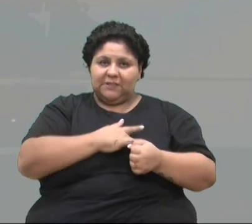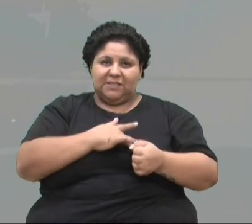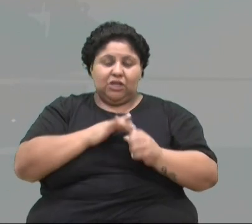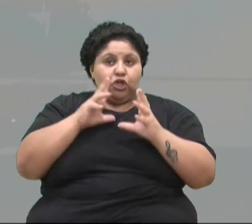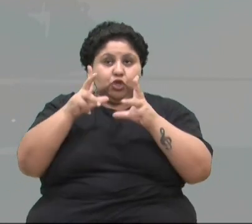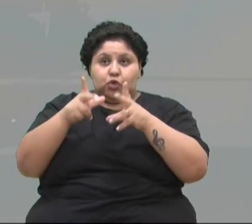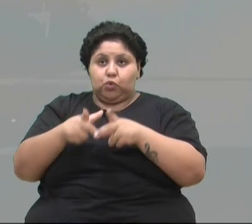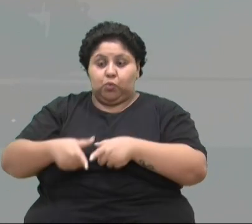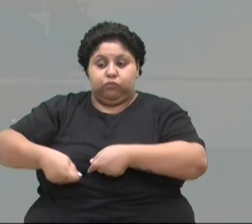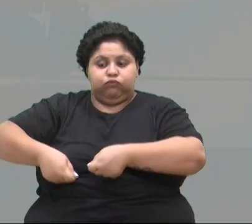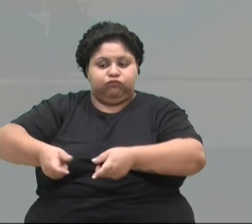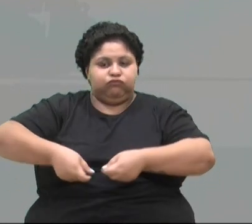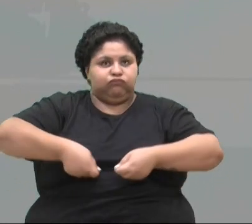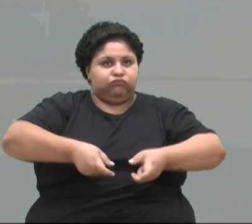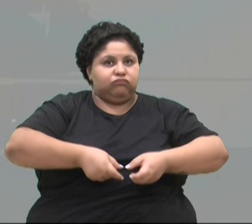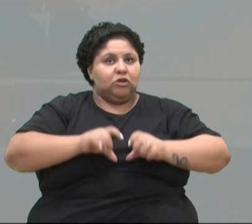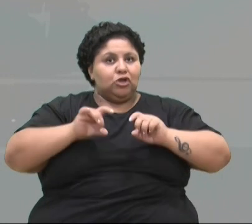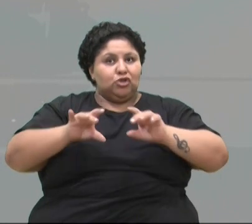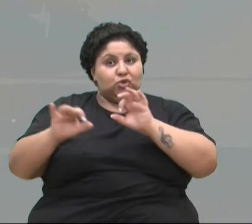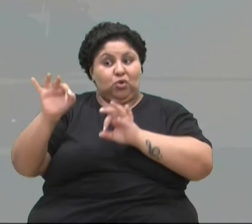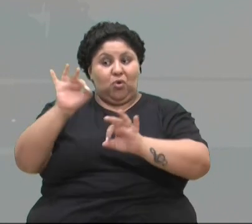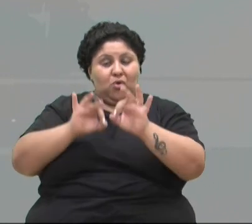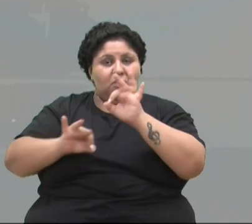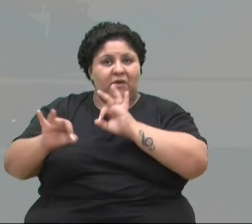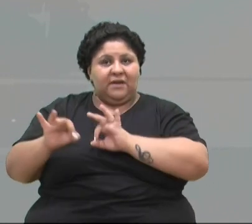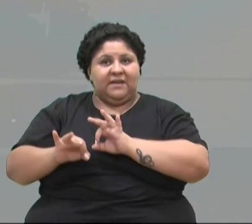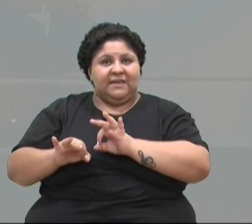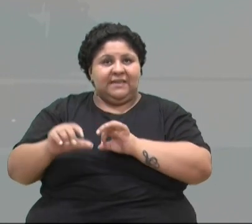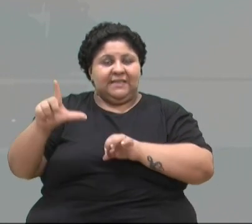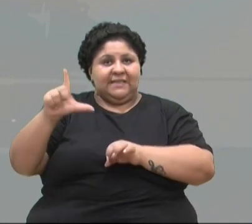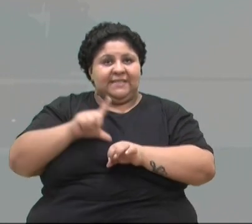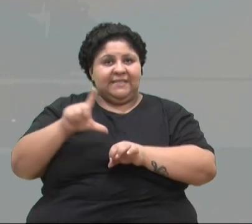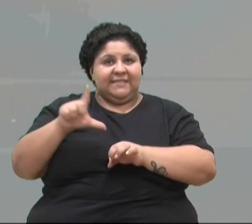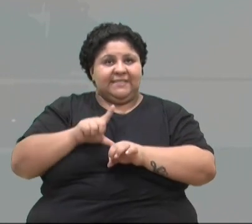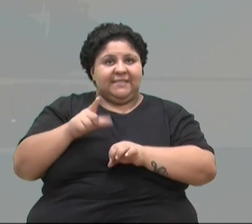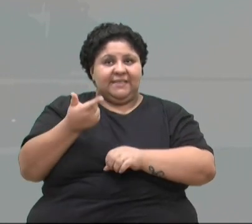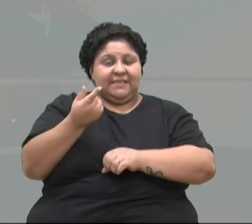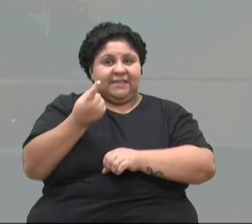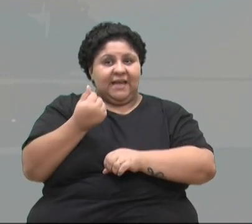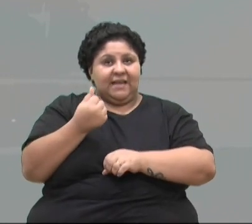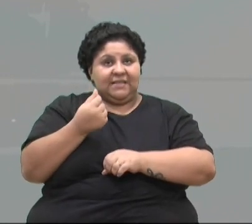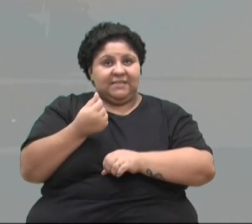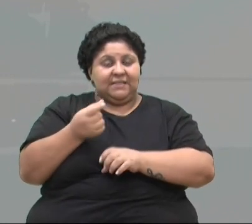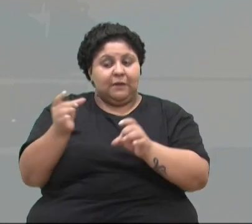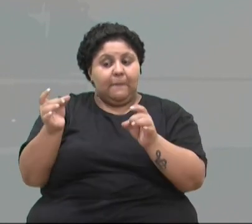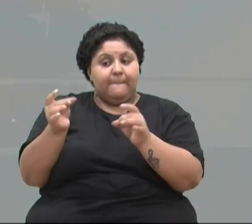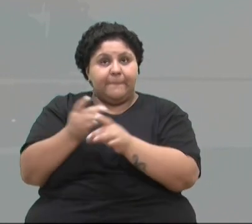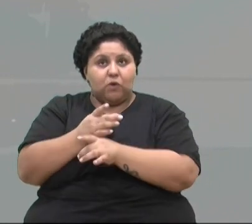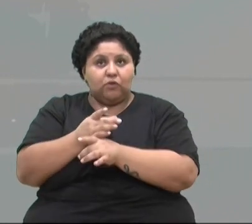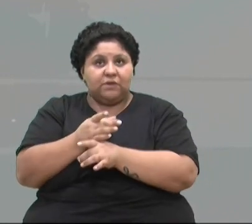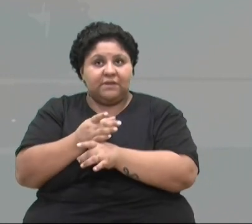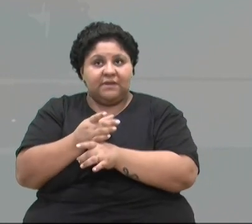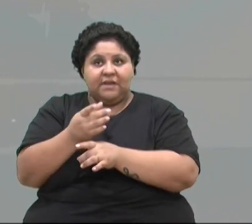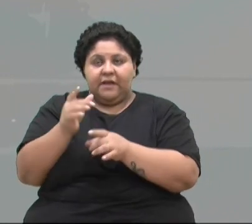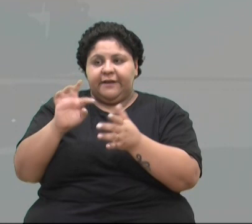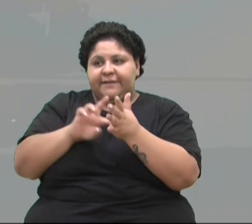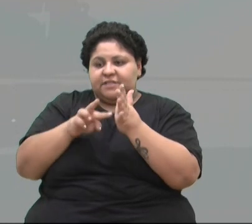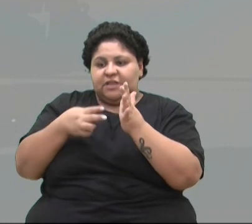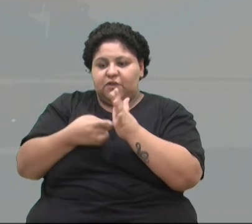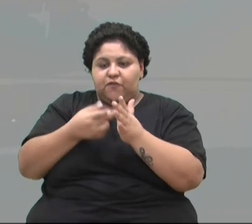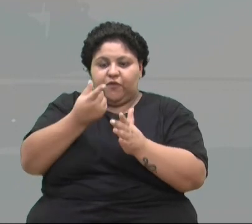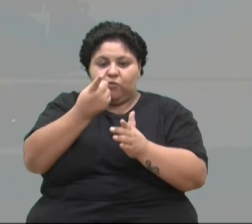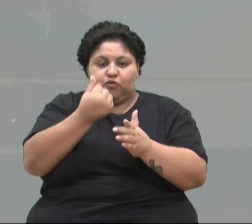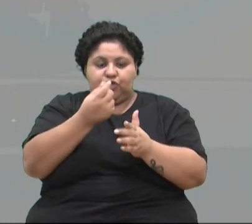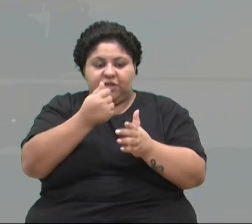só pode ser ordenada se há a receita assegurada. A receita assegurada é o dinheiro na conta. Como